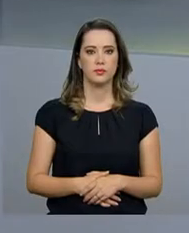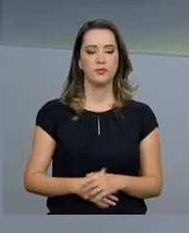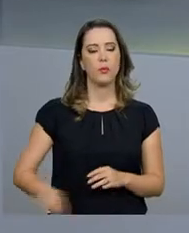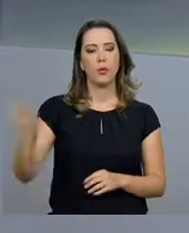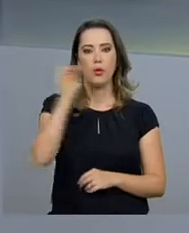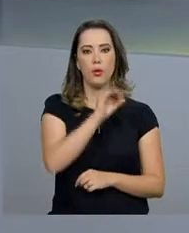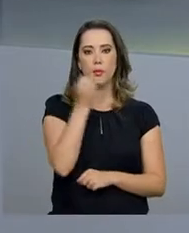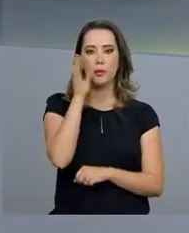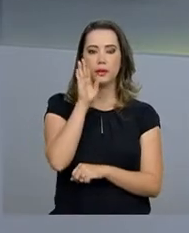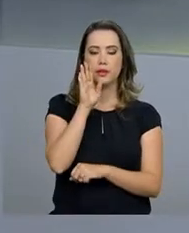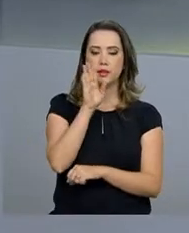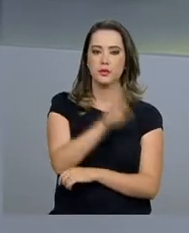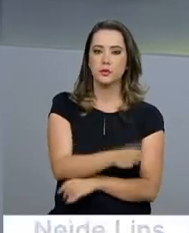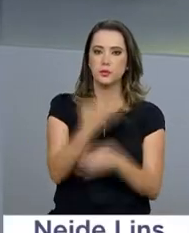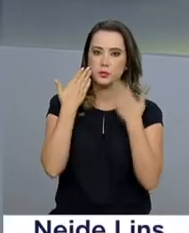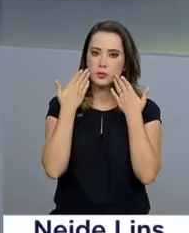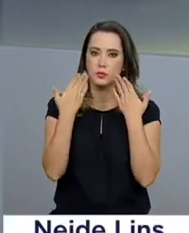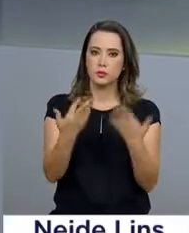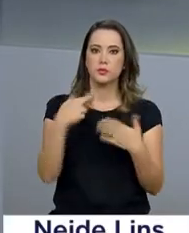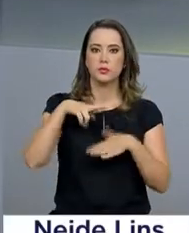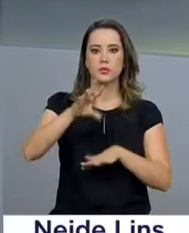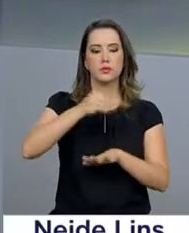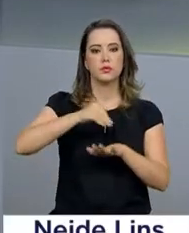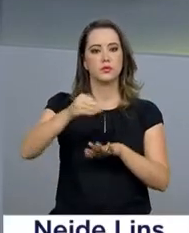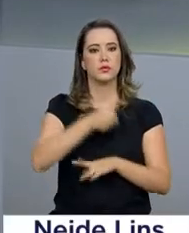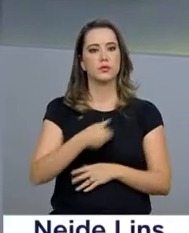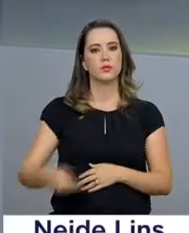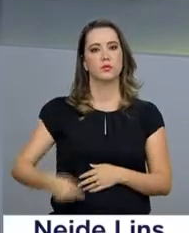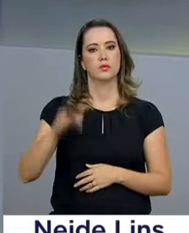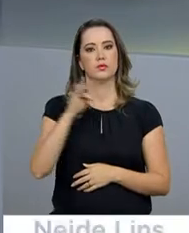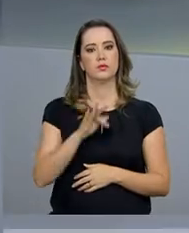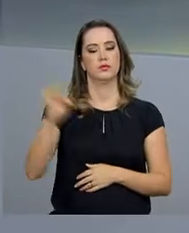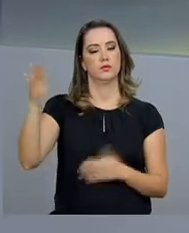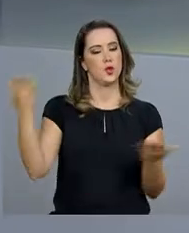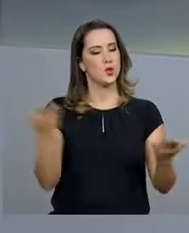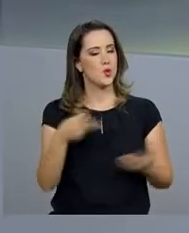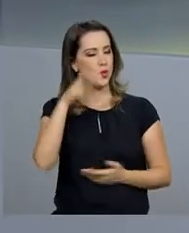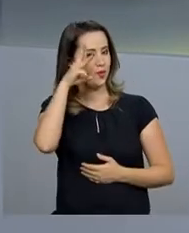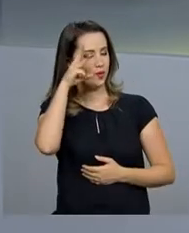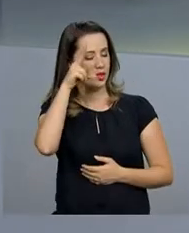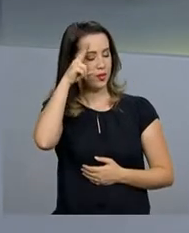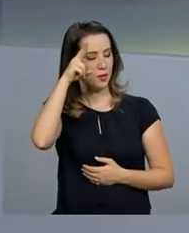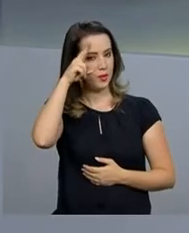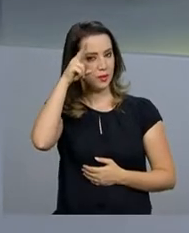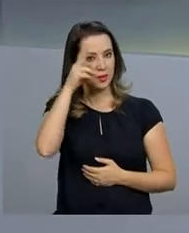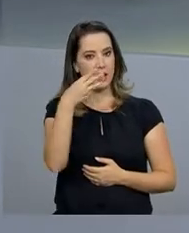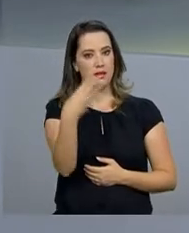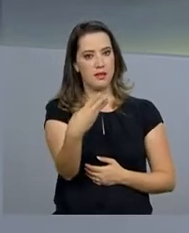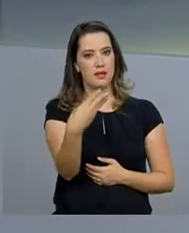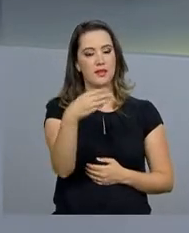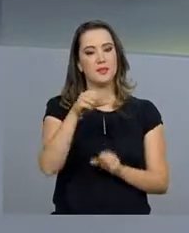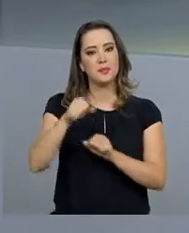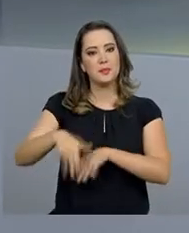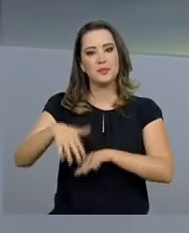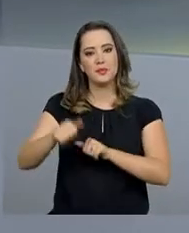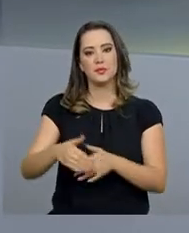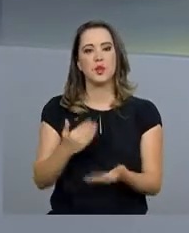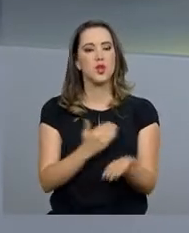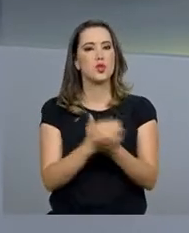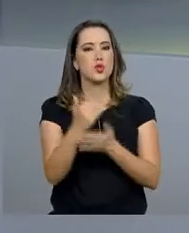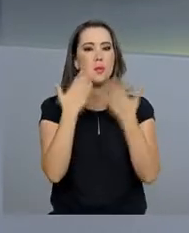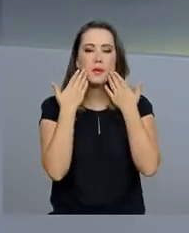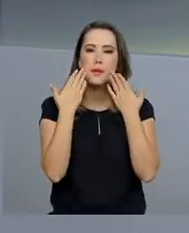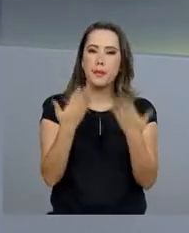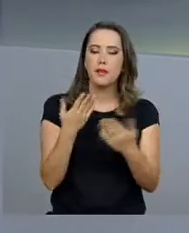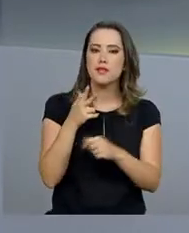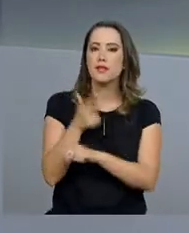Olá, boa tarde. Começa agora o repórter NBR com as notícias do governo federal desta segunda-feira, 3 de setembro. A gente começa